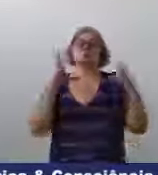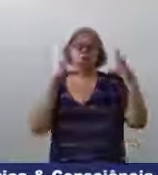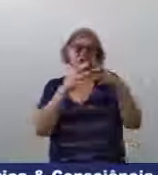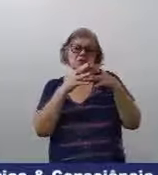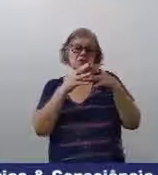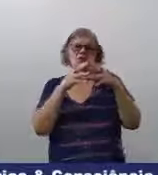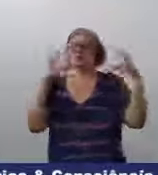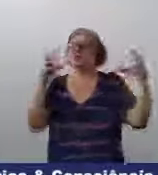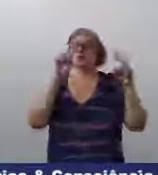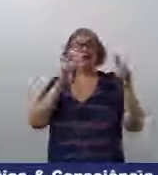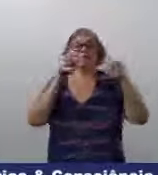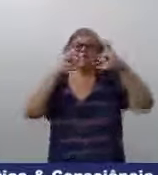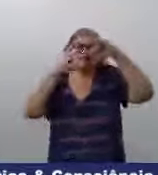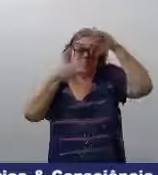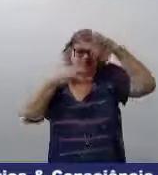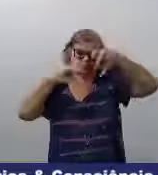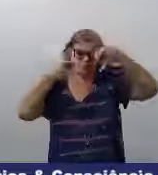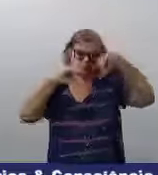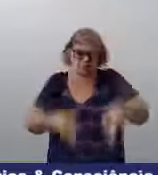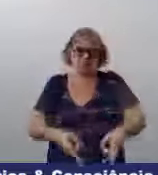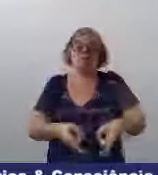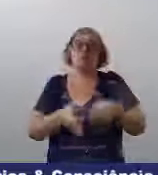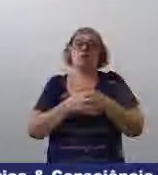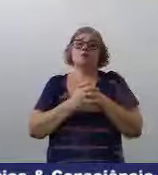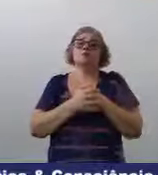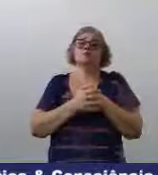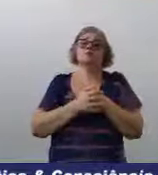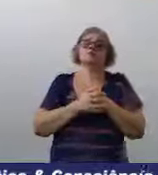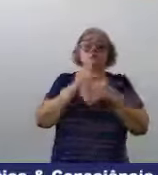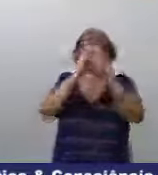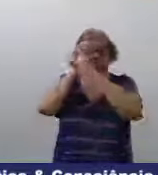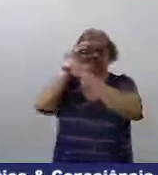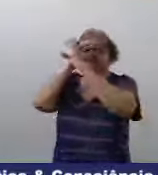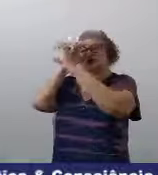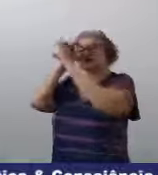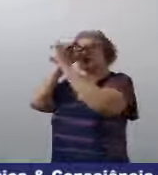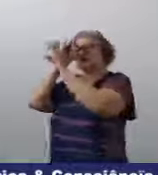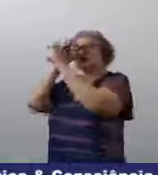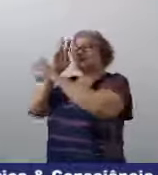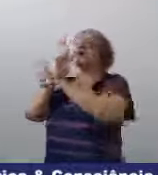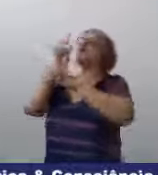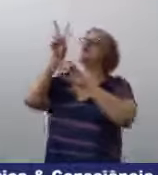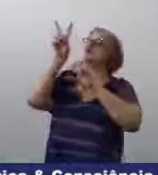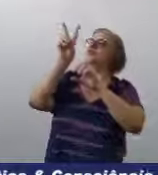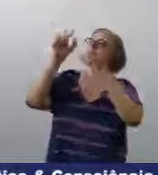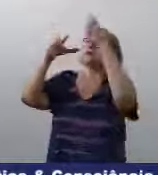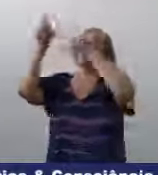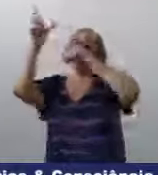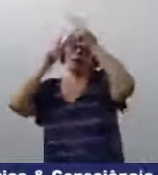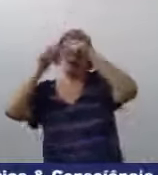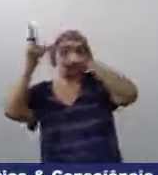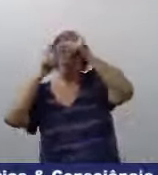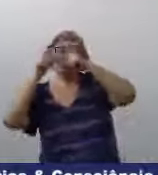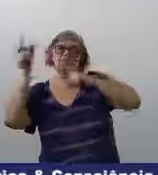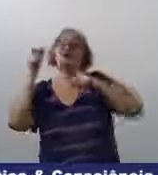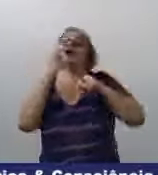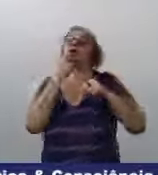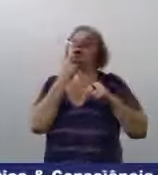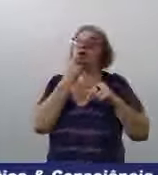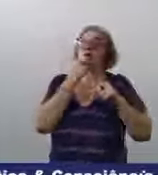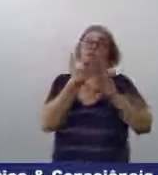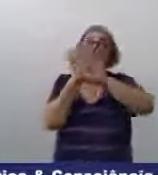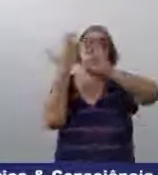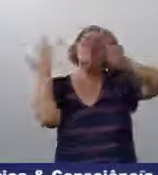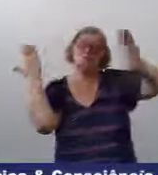nem diminuindo. Mas os observatórios astronômicos, desvio da luz de estrelas para o vermelho,